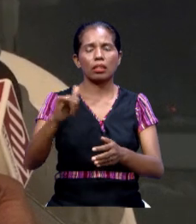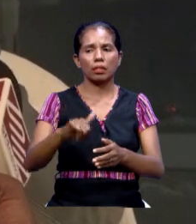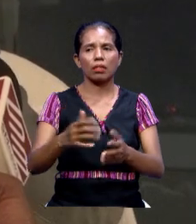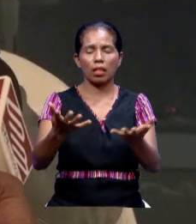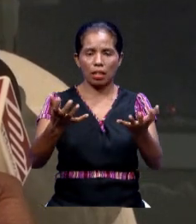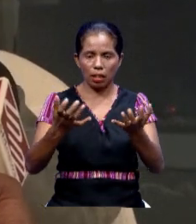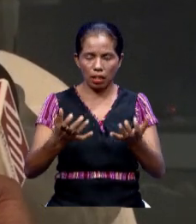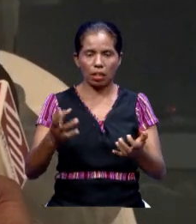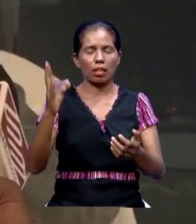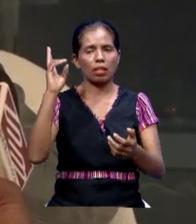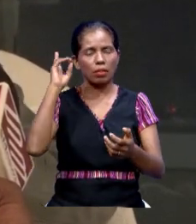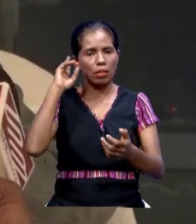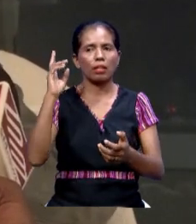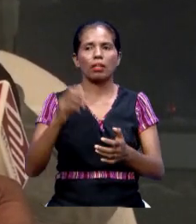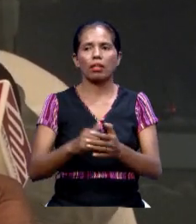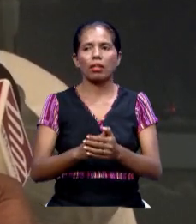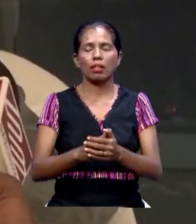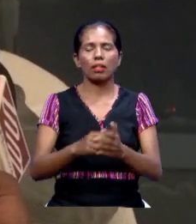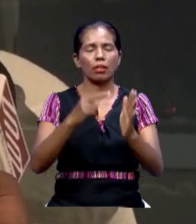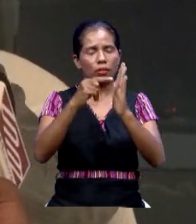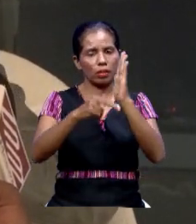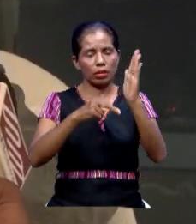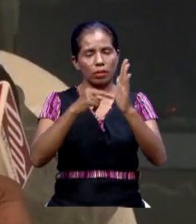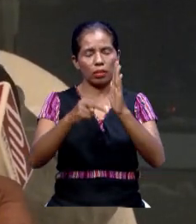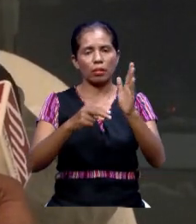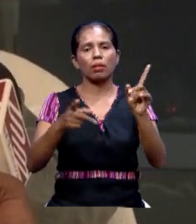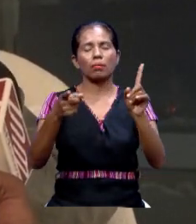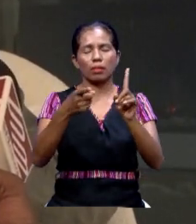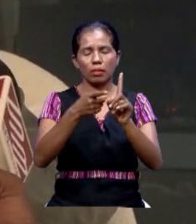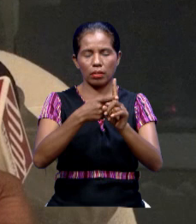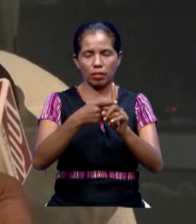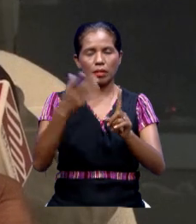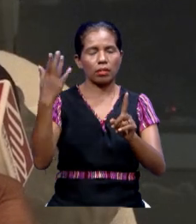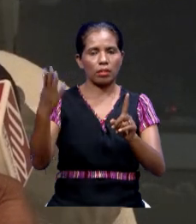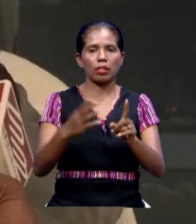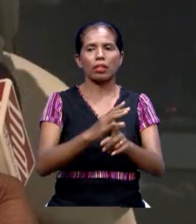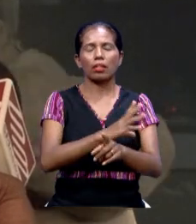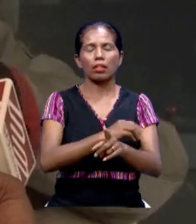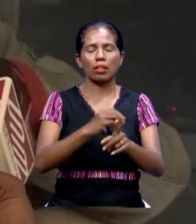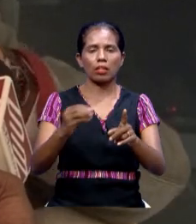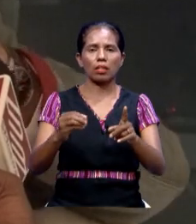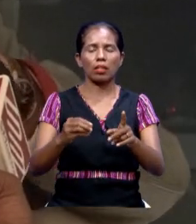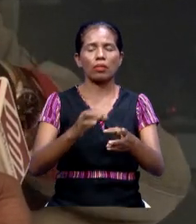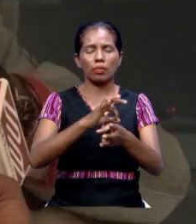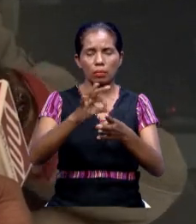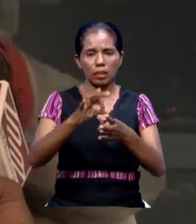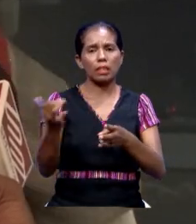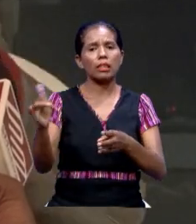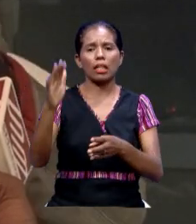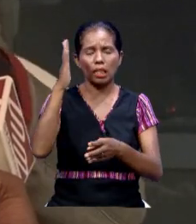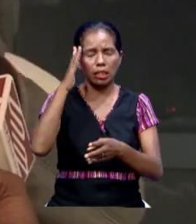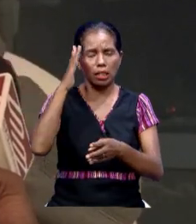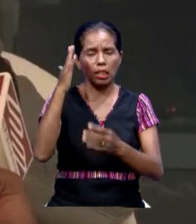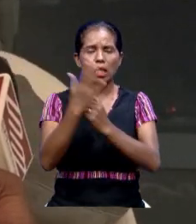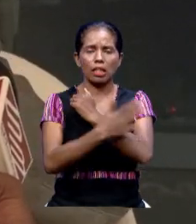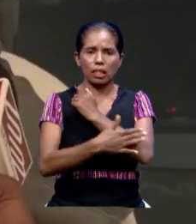cara crona, notícias na bem positivo, informação na bem positivo. Se cara tem que rai